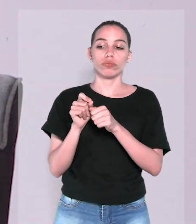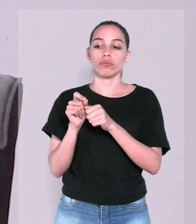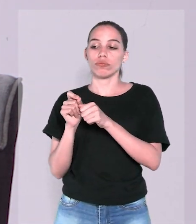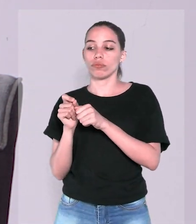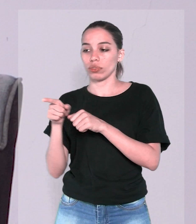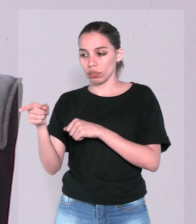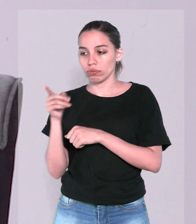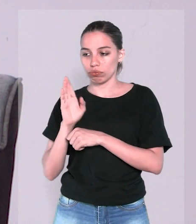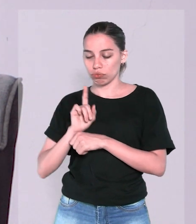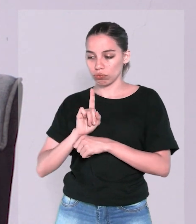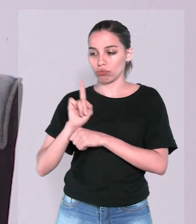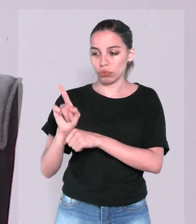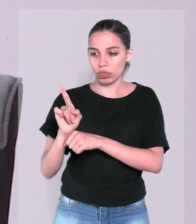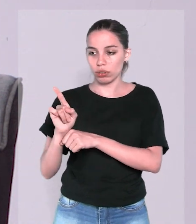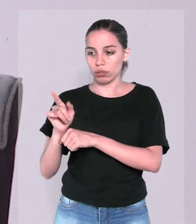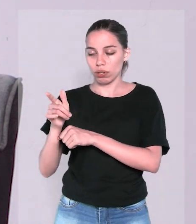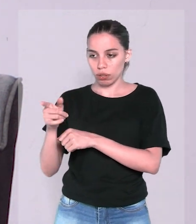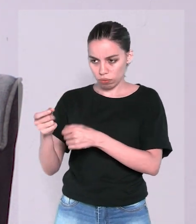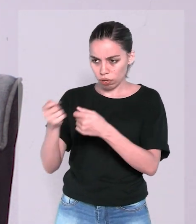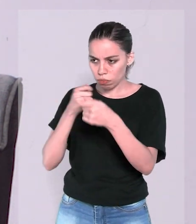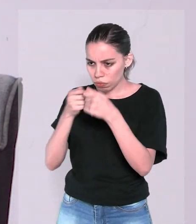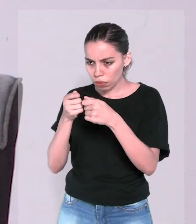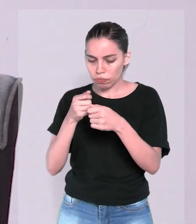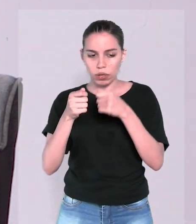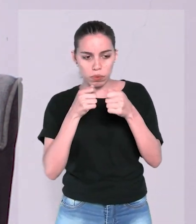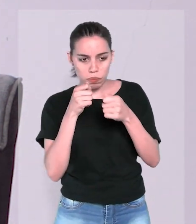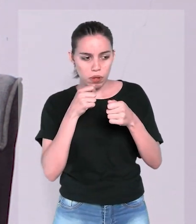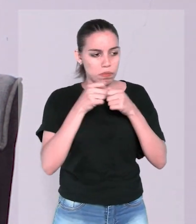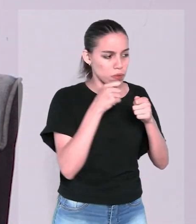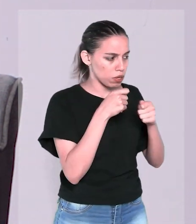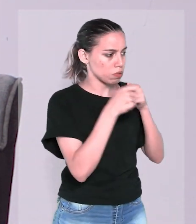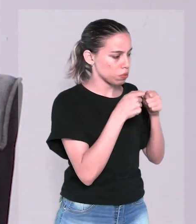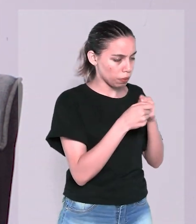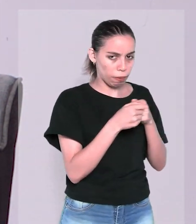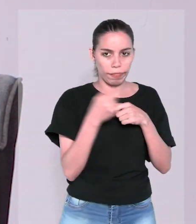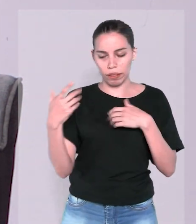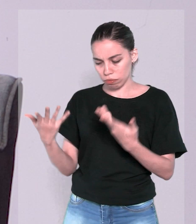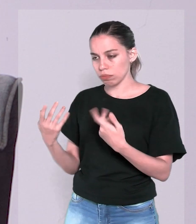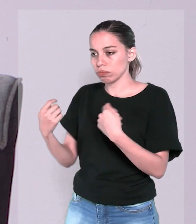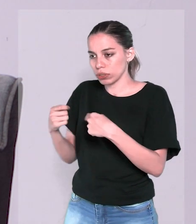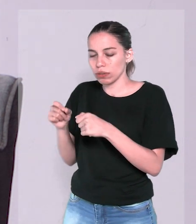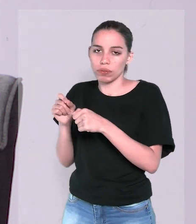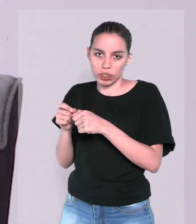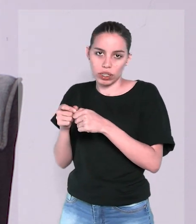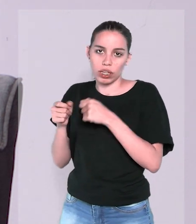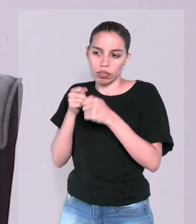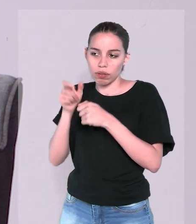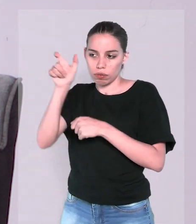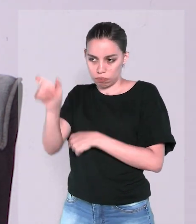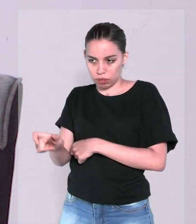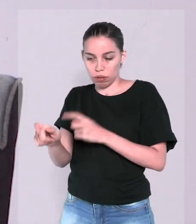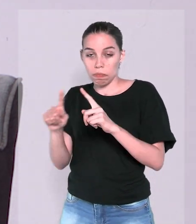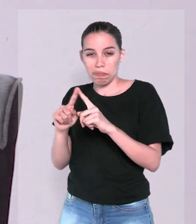238. Essas 238 pessoas subdivididas nessas 5 capitais. E nessas 5 capitais eu